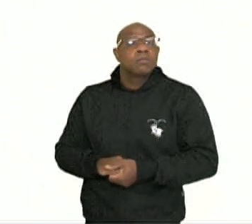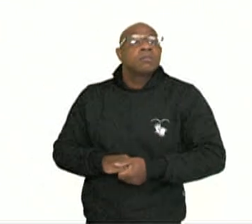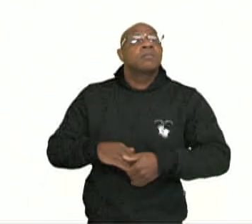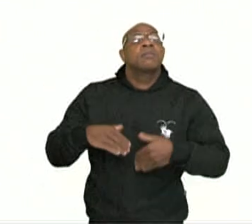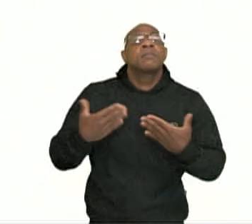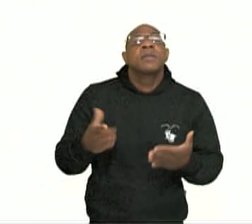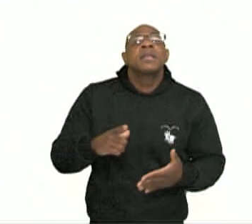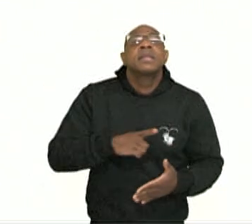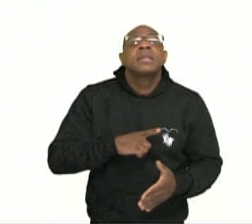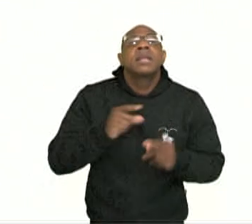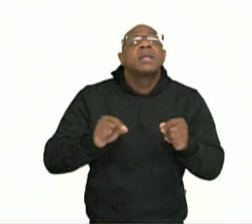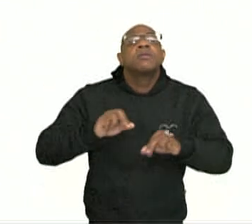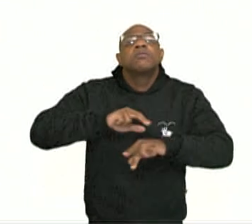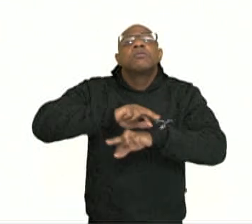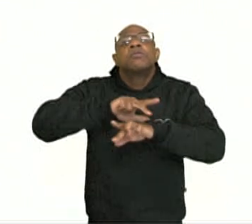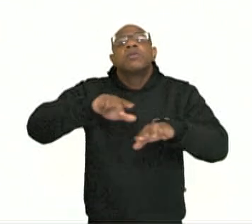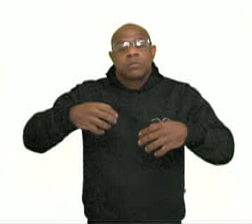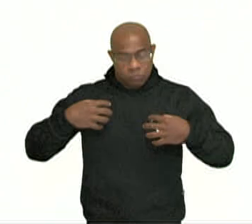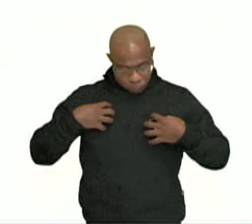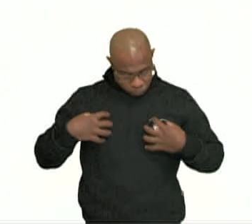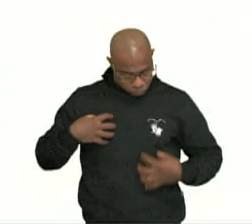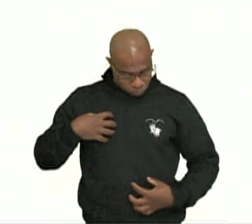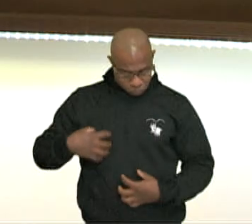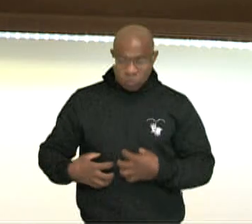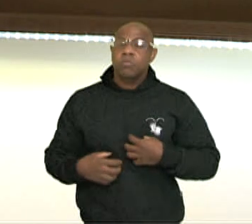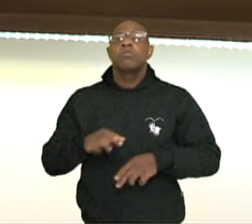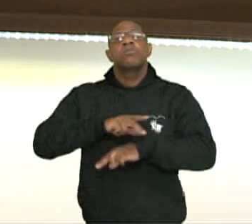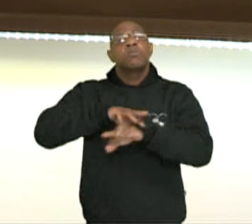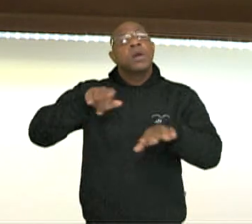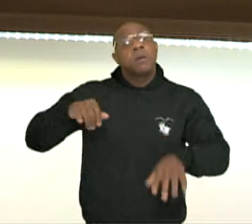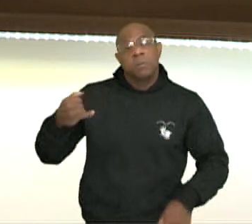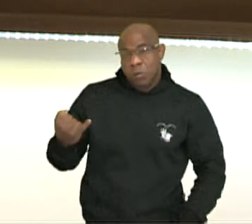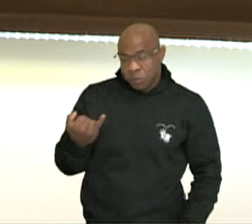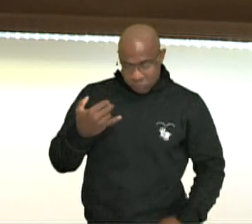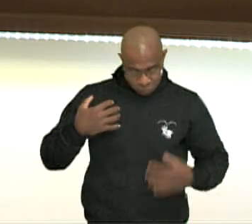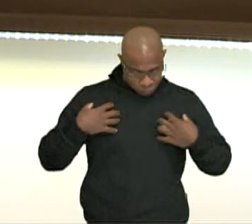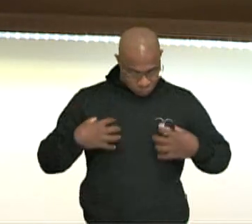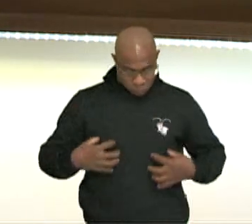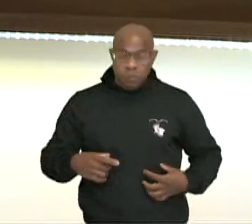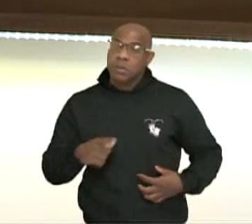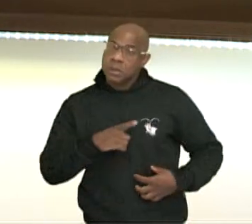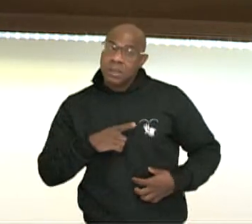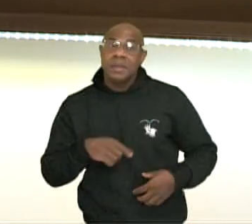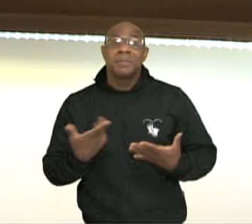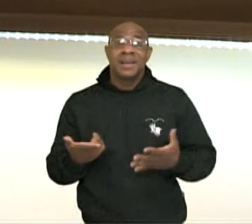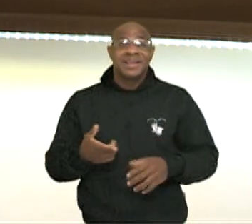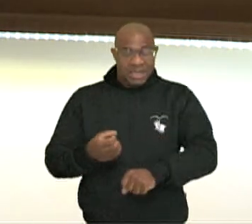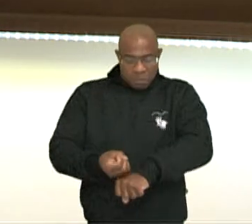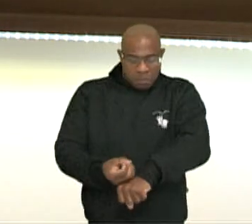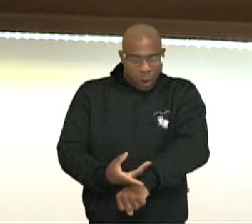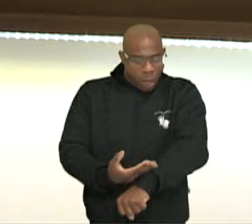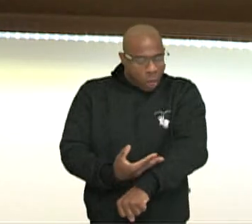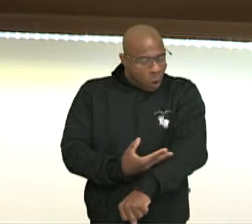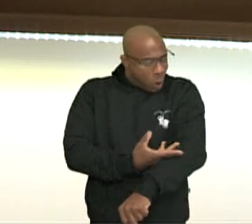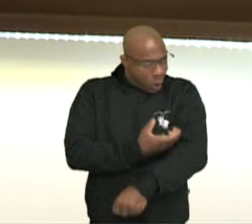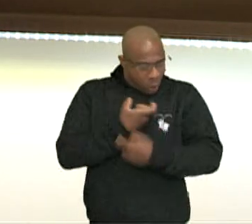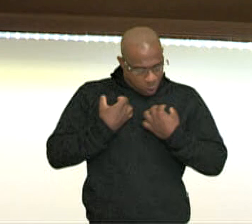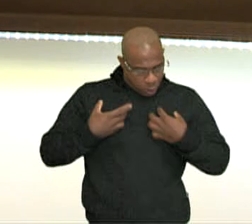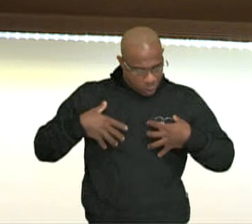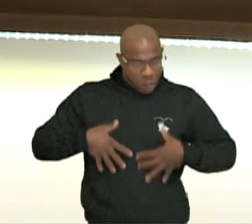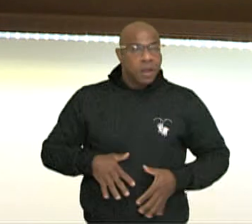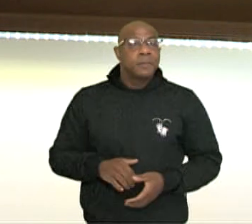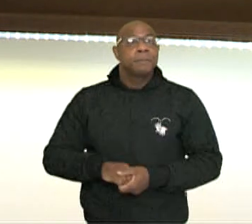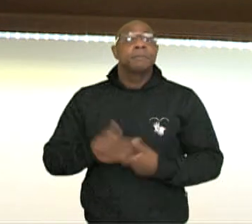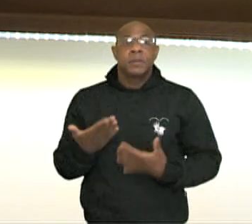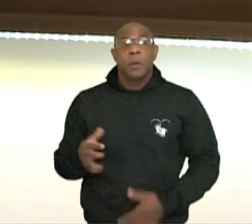ali que estão em diversas partes do nosso corpo, são muito importantes. Infelizmente, eles acabam sendo atingidos, né? O